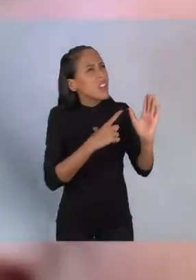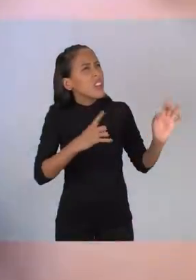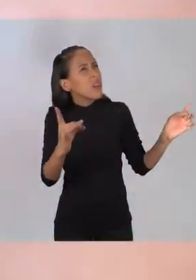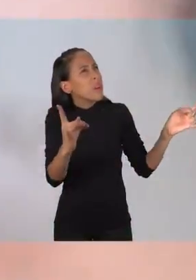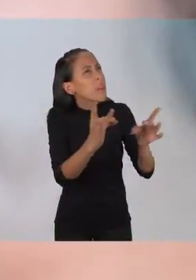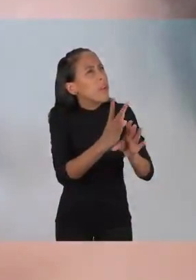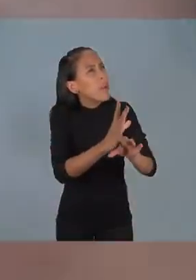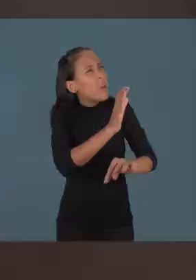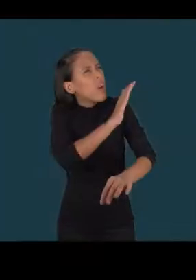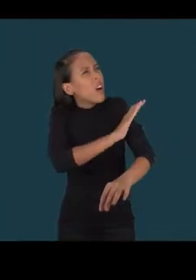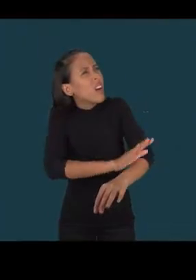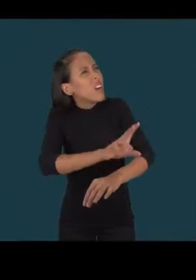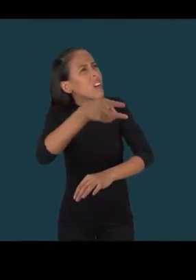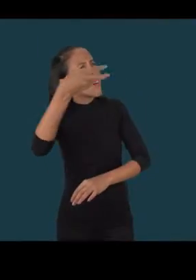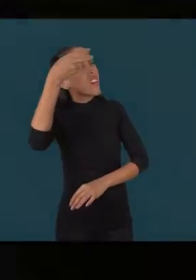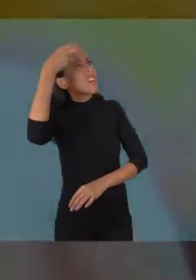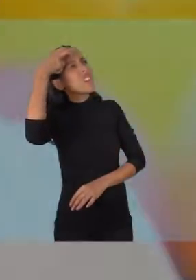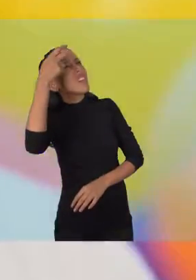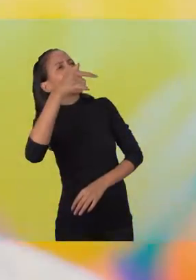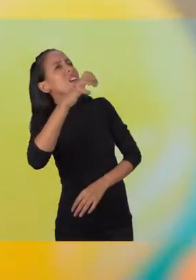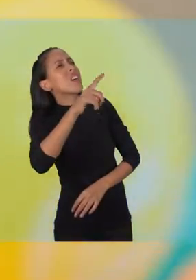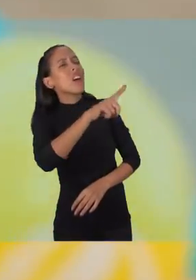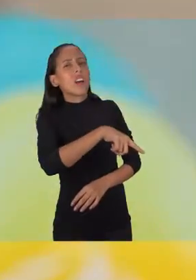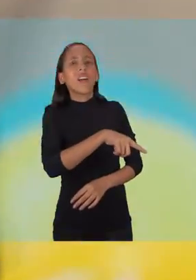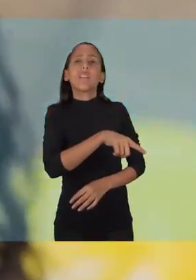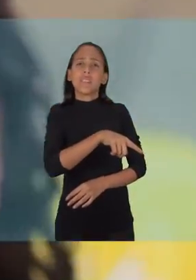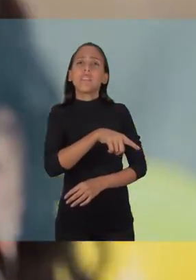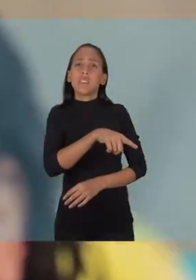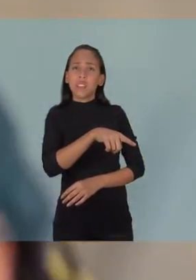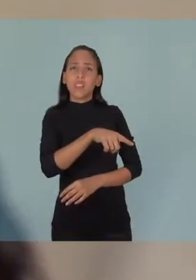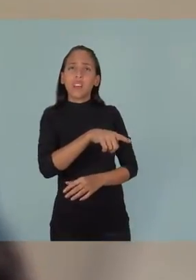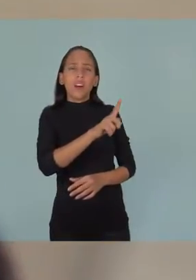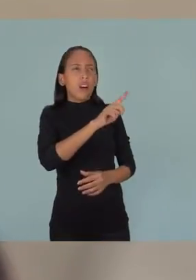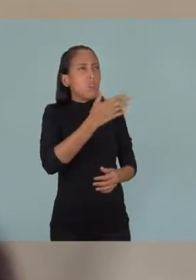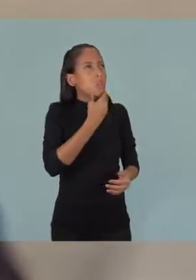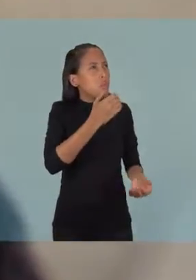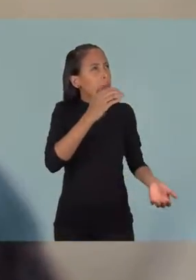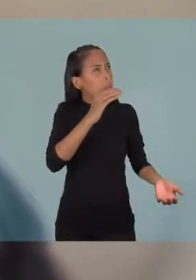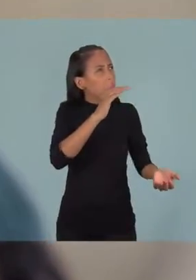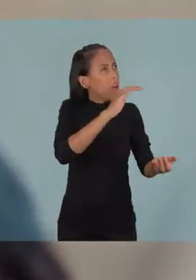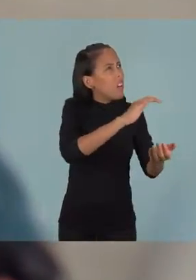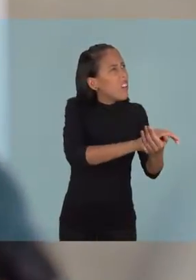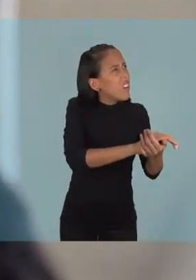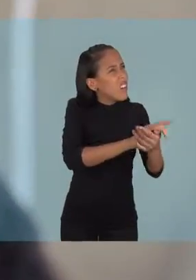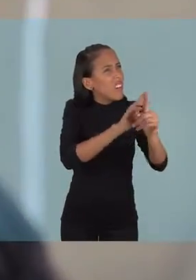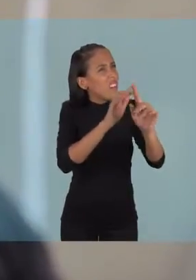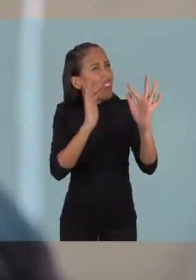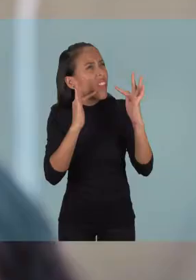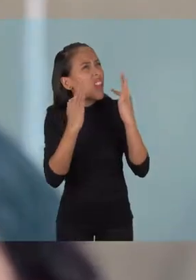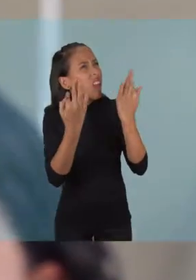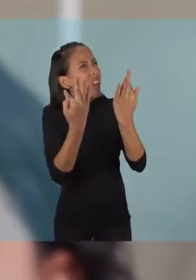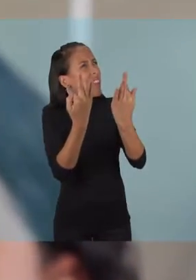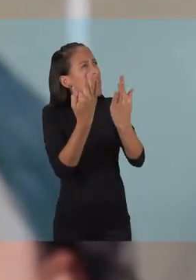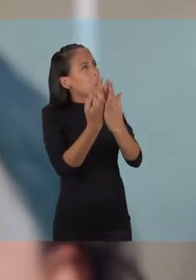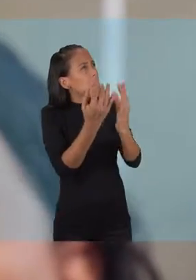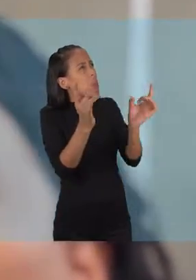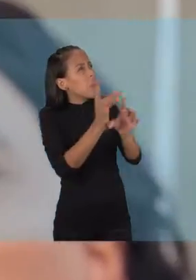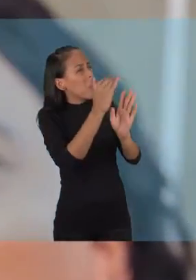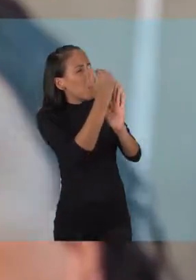seguir receita tal, a receita cultural do marido